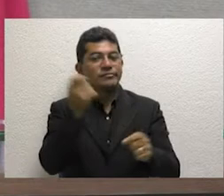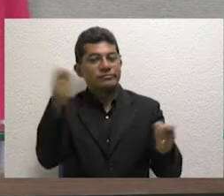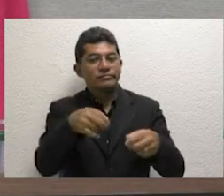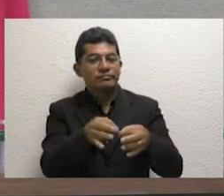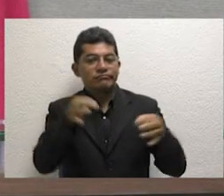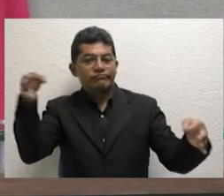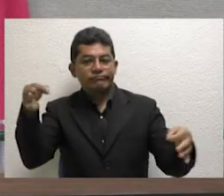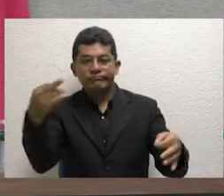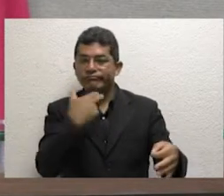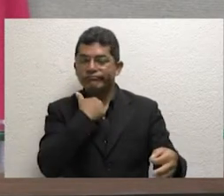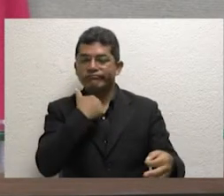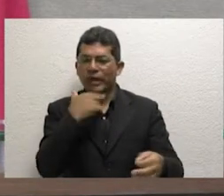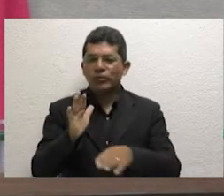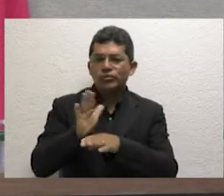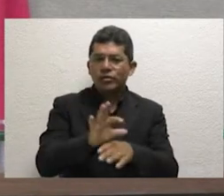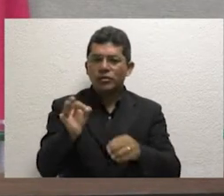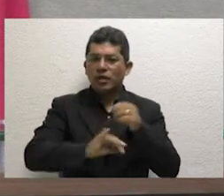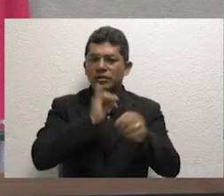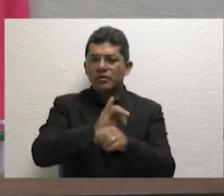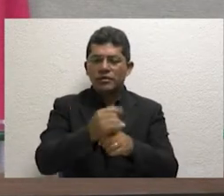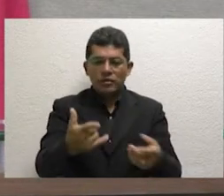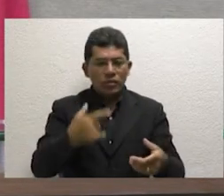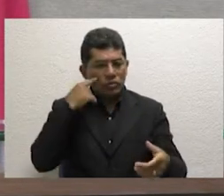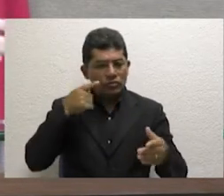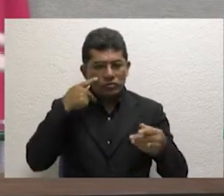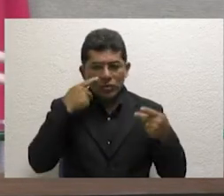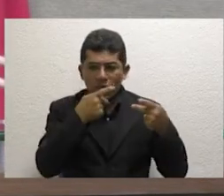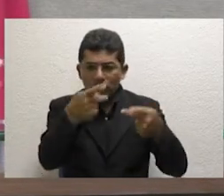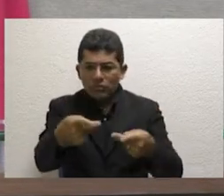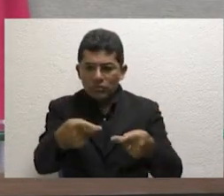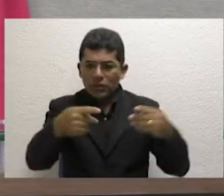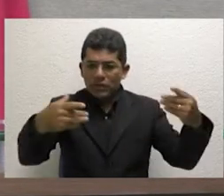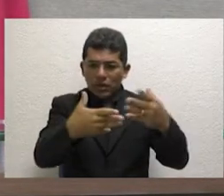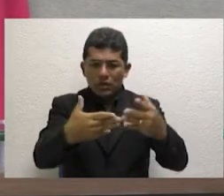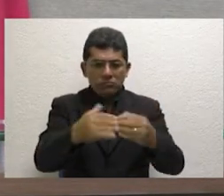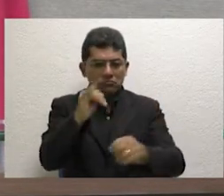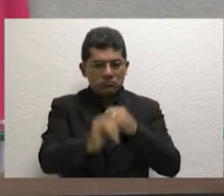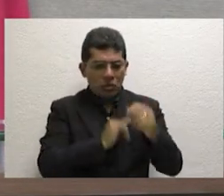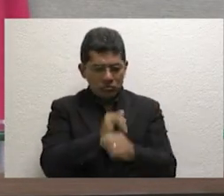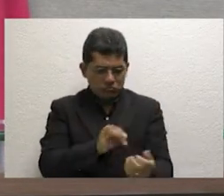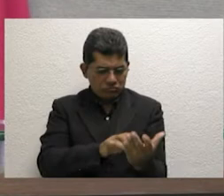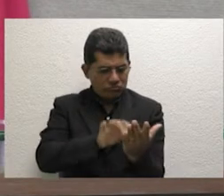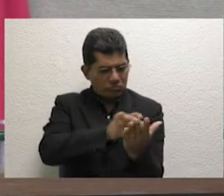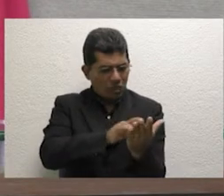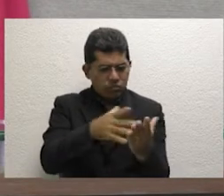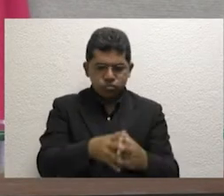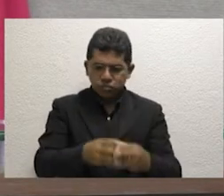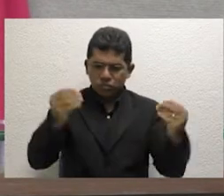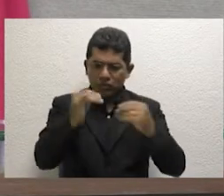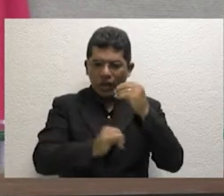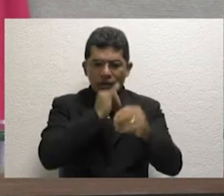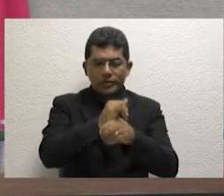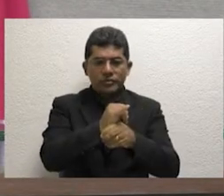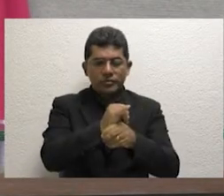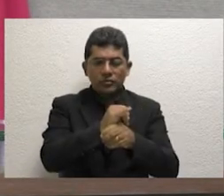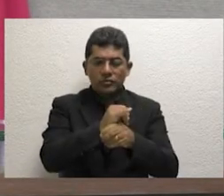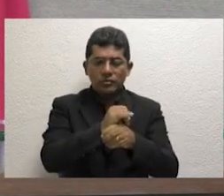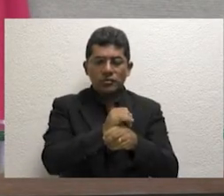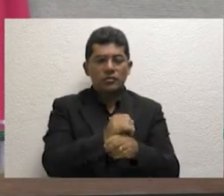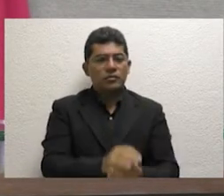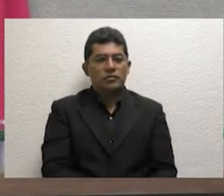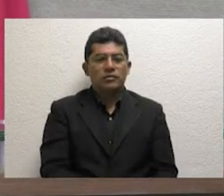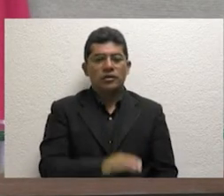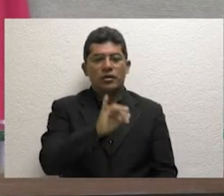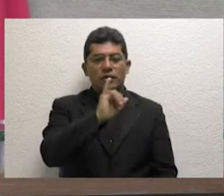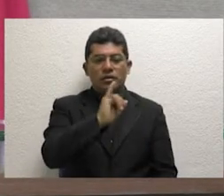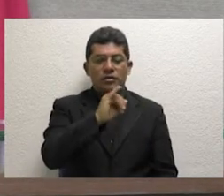Nós mesmo, quando chegamos na cidade de Humaitá, a nossa internet sumiu. É o apagão. Ipichuna me mandaram aqui um vídeo, que estão